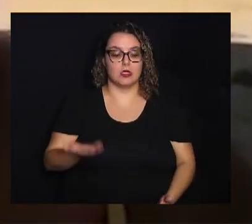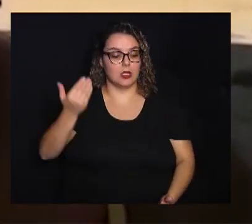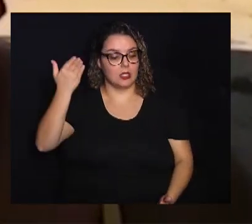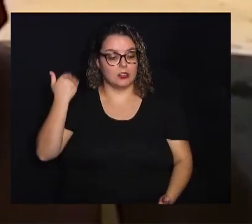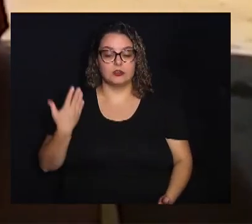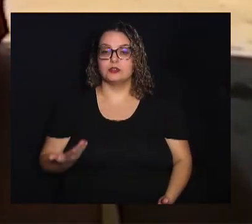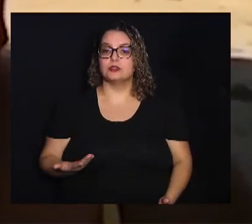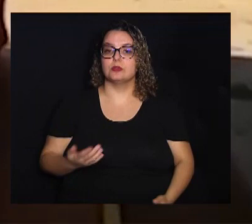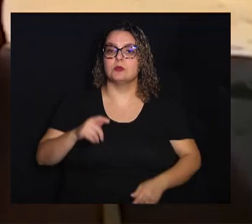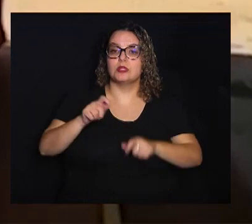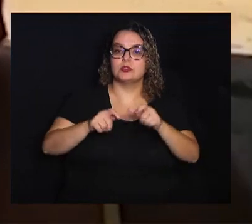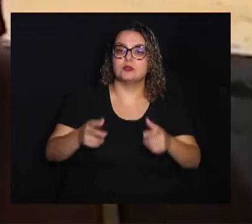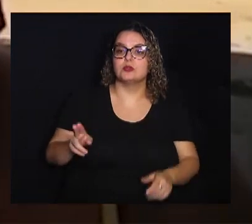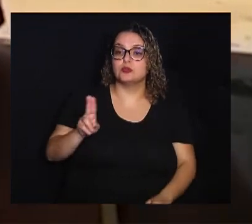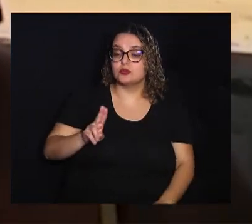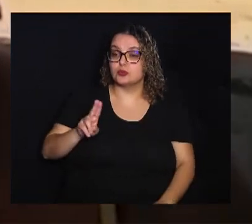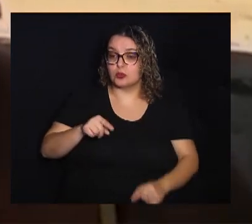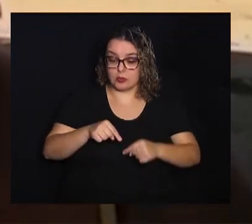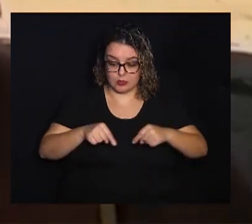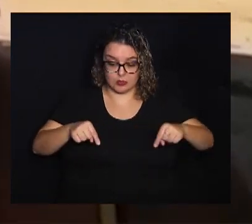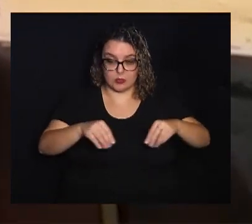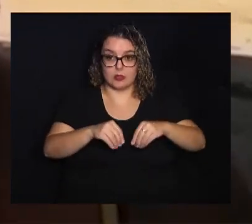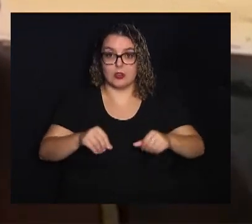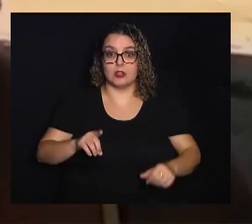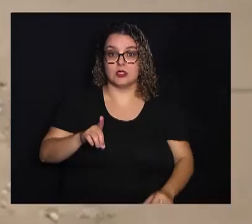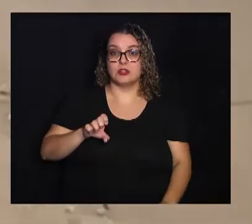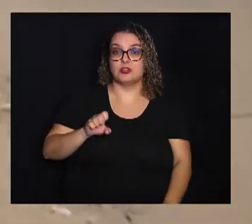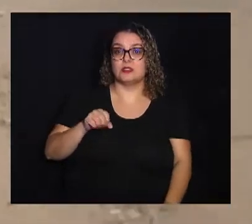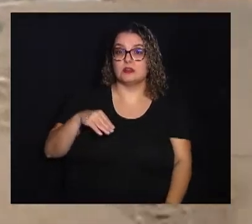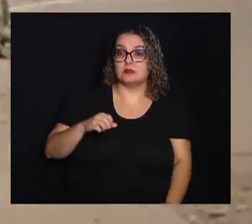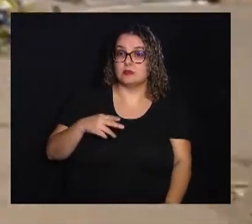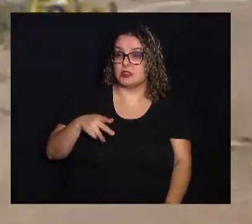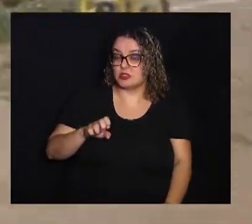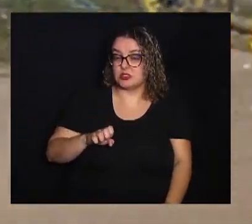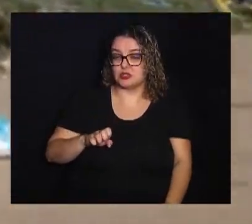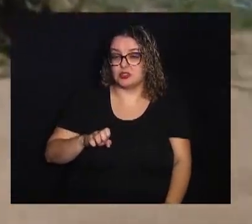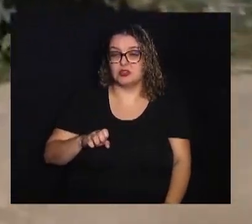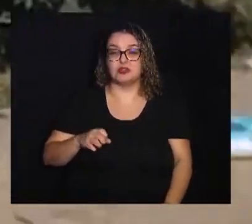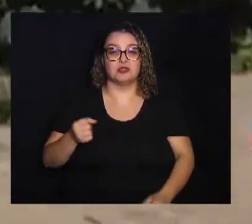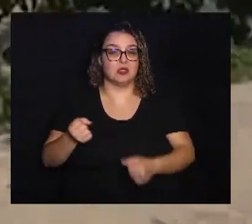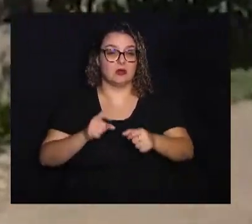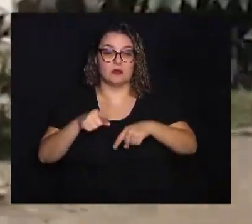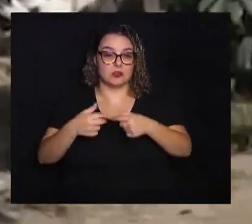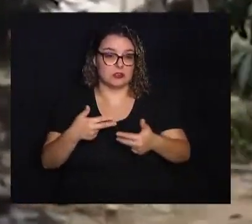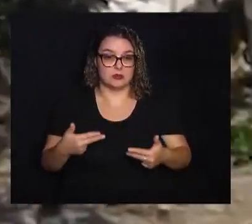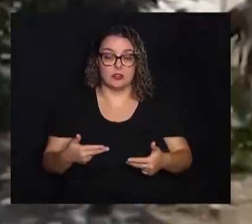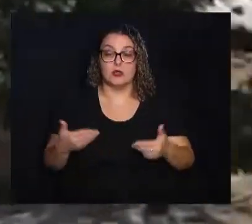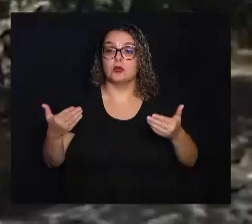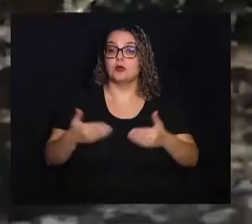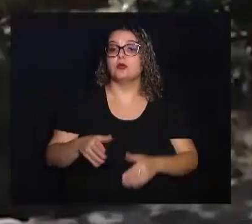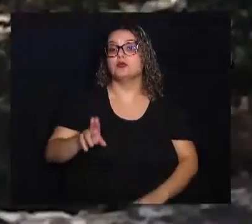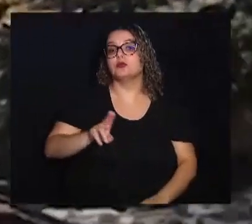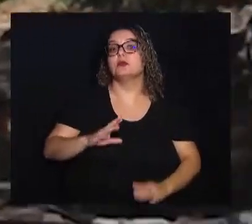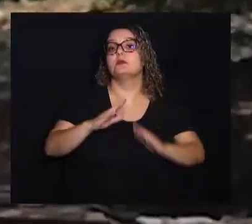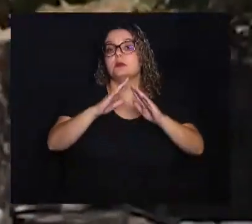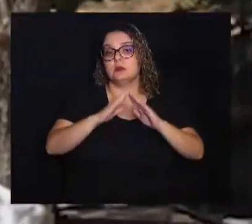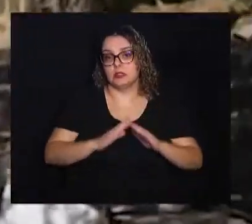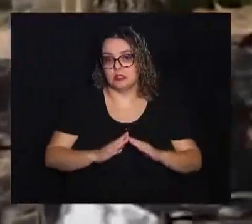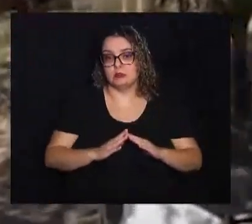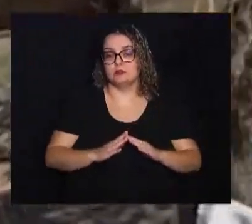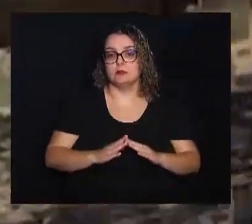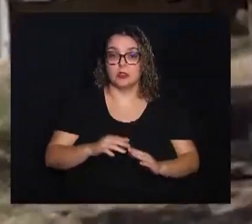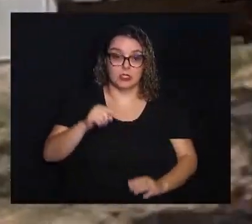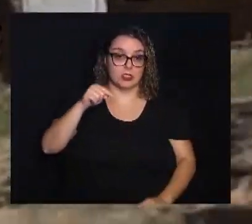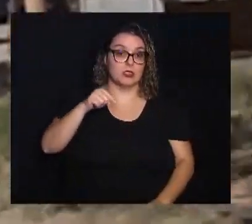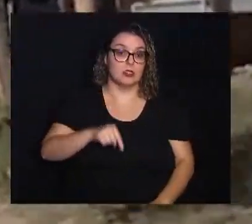Antigamente as pessoas usavam esse terreno para desmanche de carro, entre outras coisas, e hoje em dia a gente usa para morar. E é daqui que a